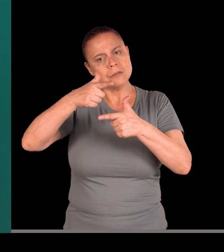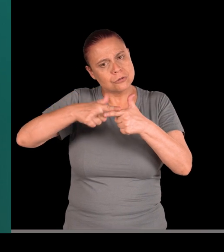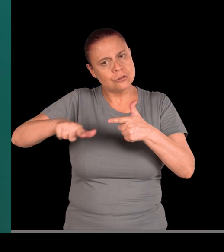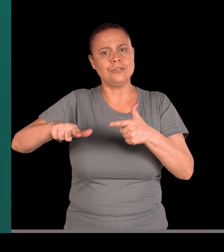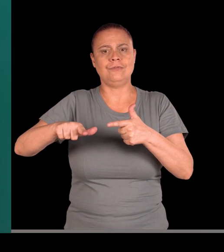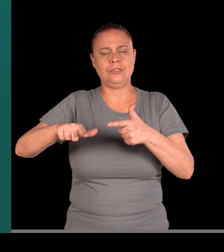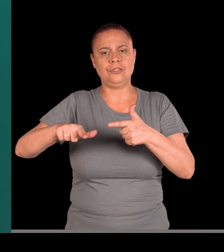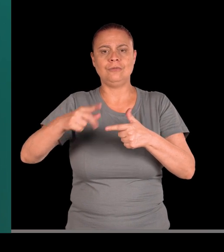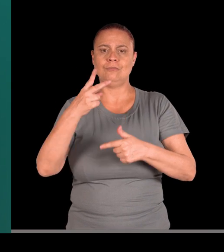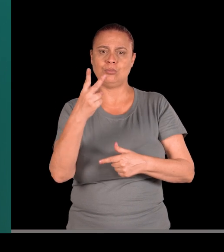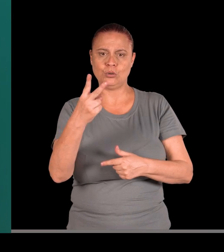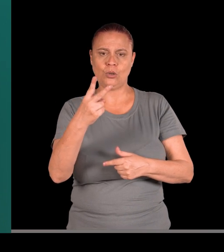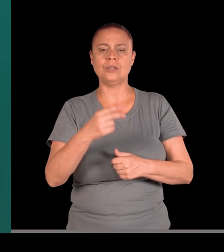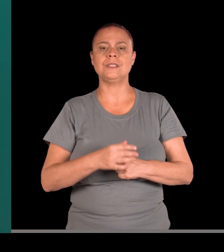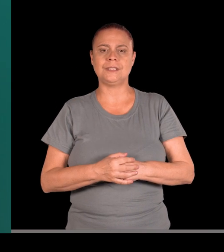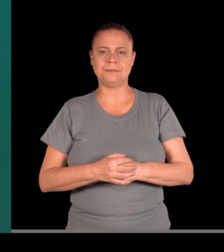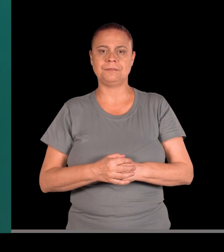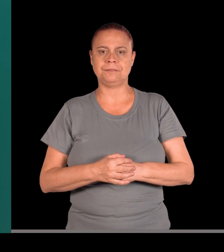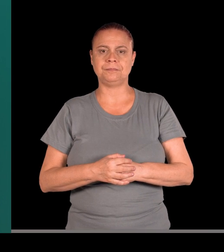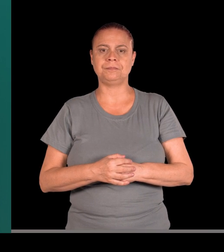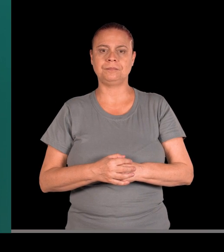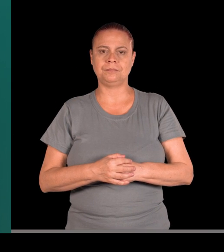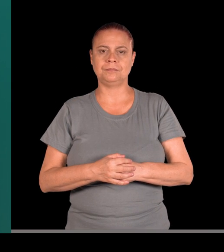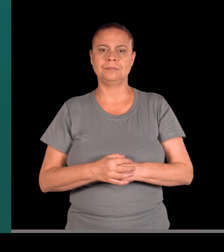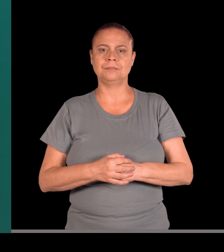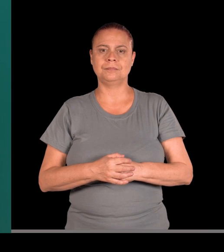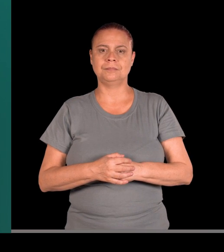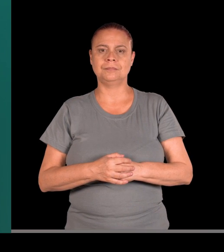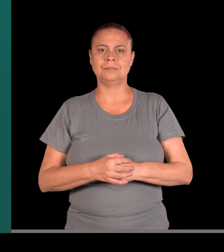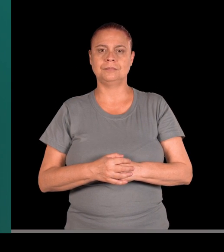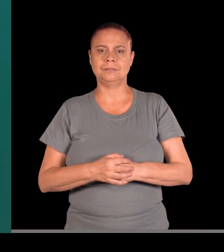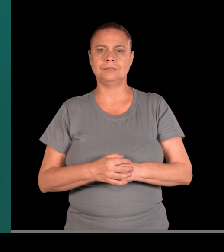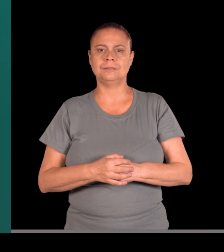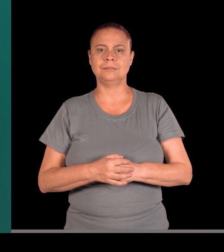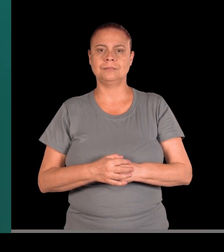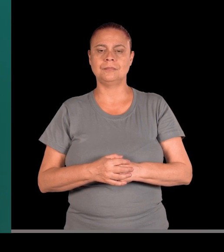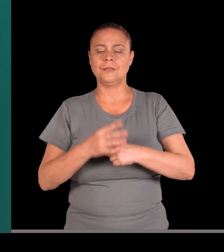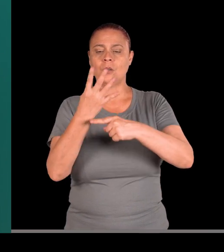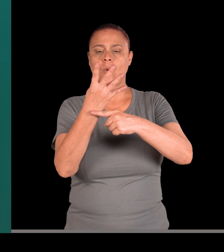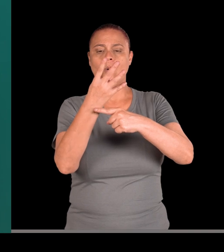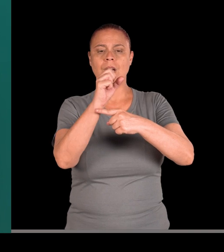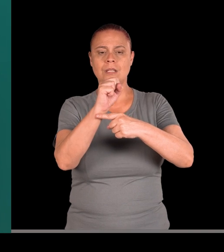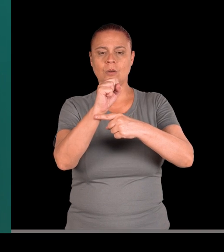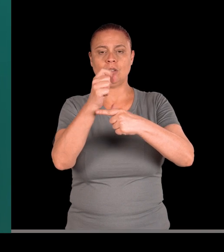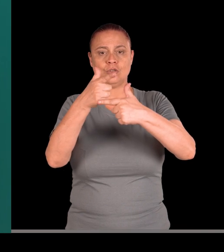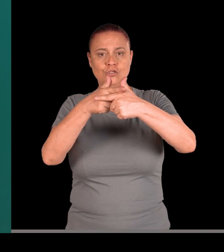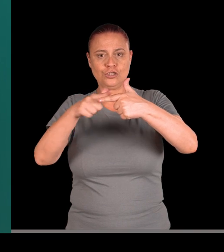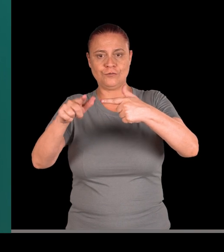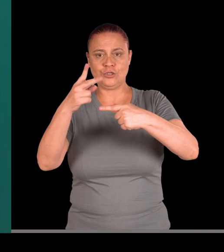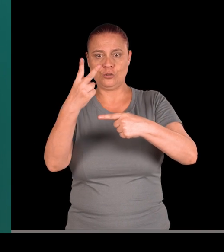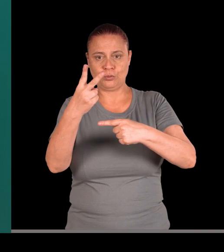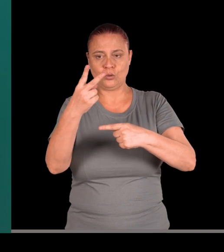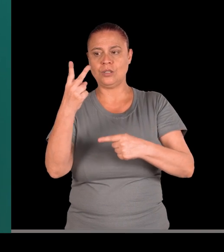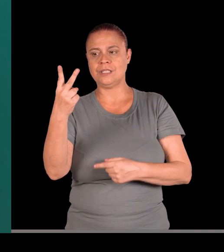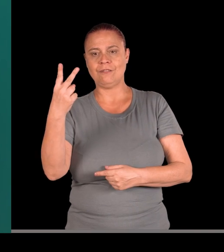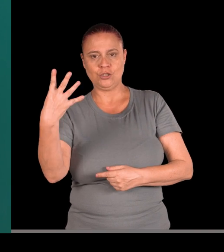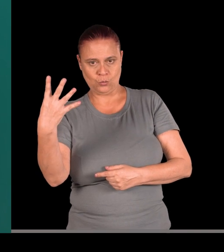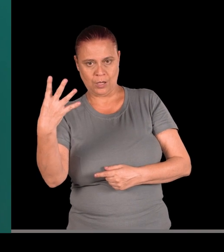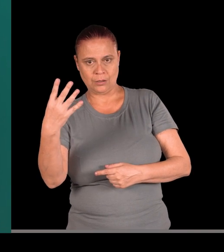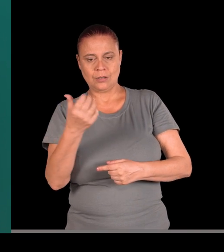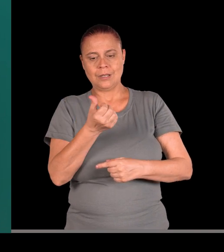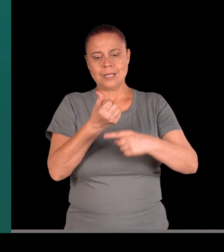posso dividir por 2. Eu posso simplificar por 2. 48 dividido por